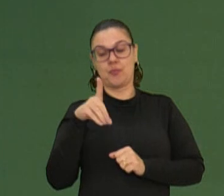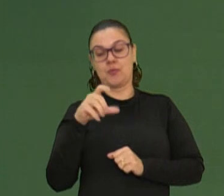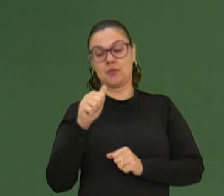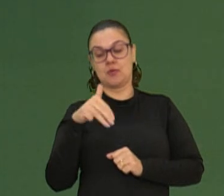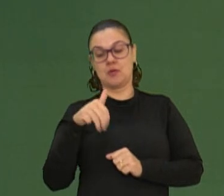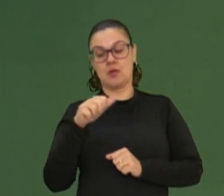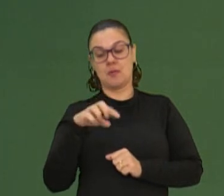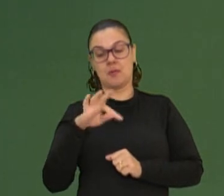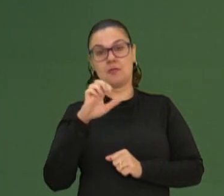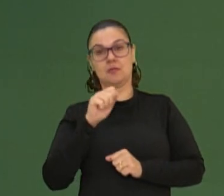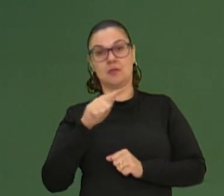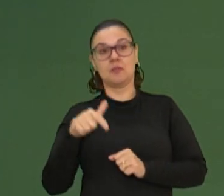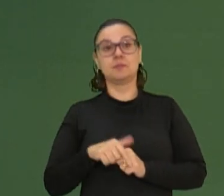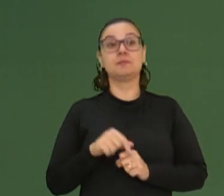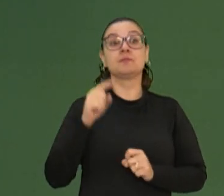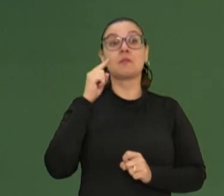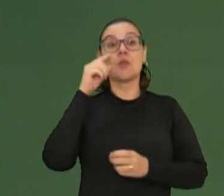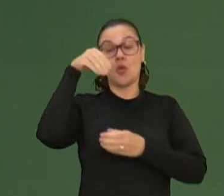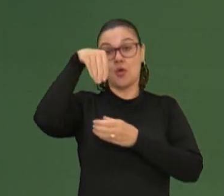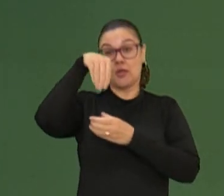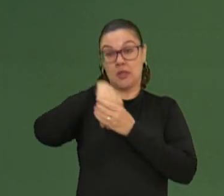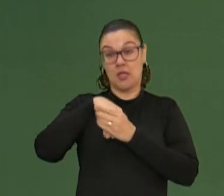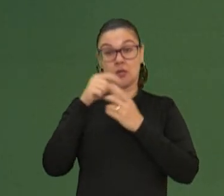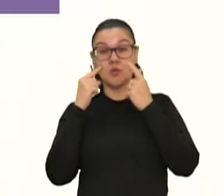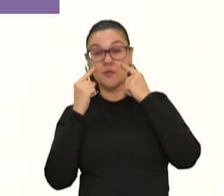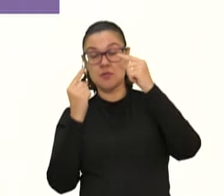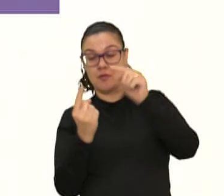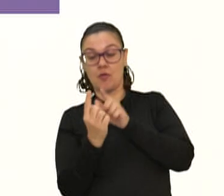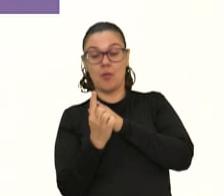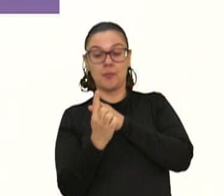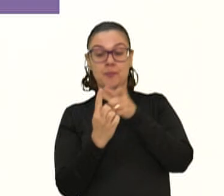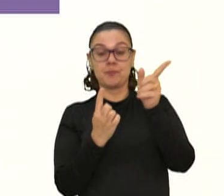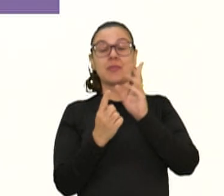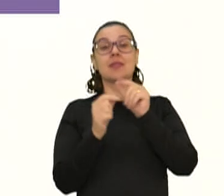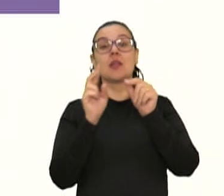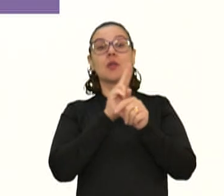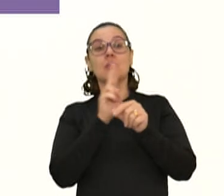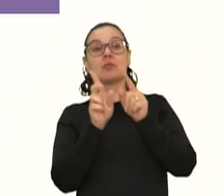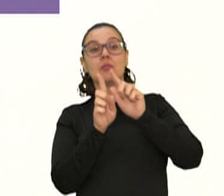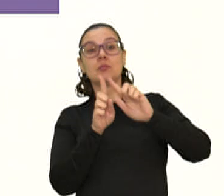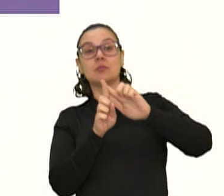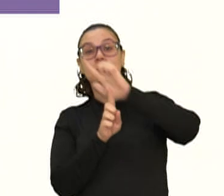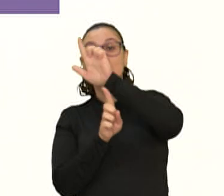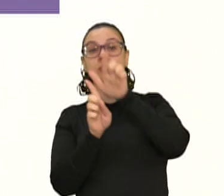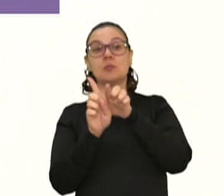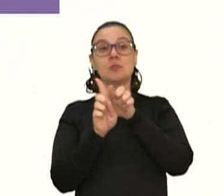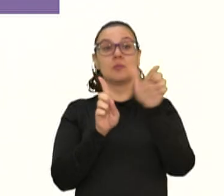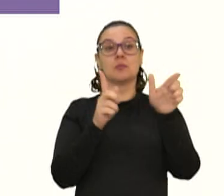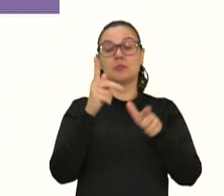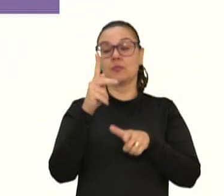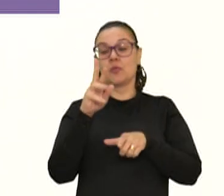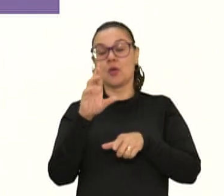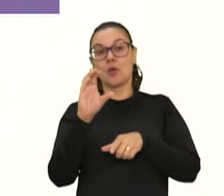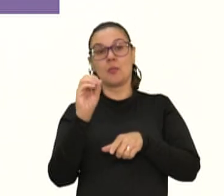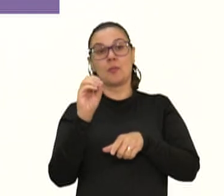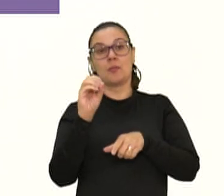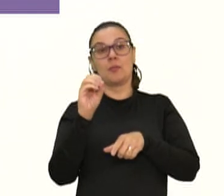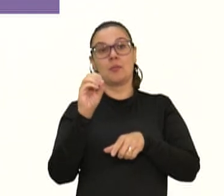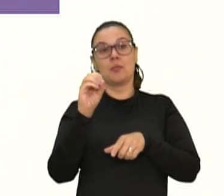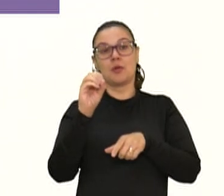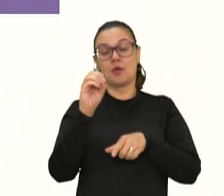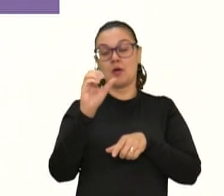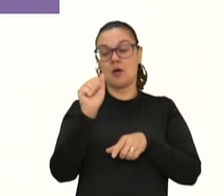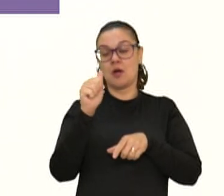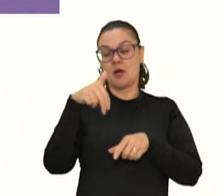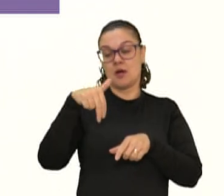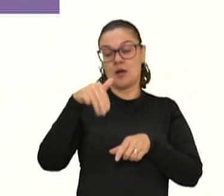fundamental. Aqui no interior, ele vai dar origem aos tecidos condutores, chamados procâmbio. Procâmbio é o